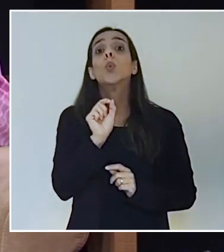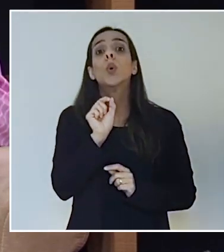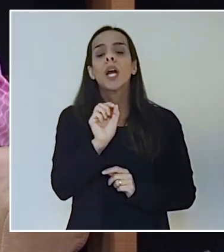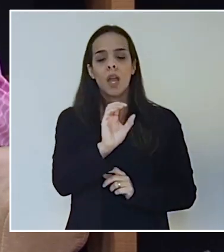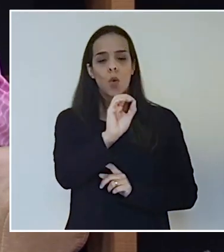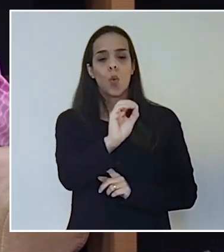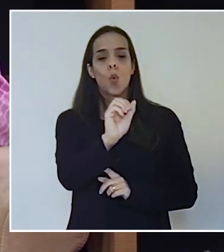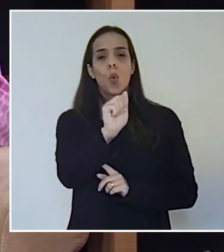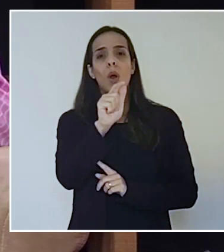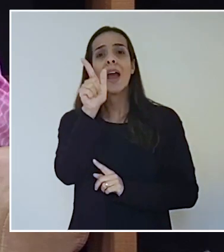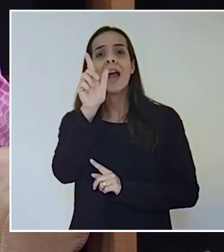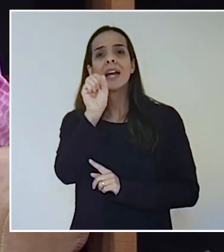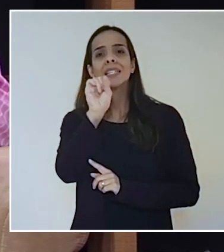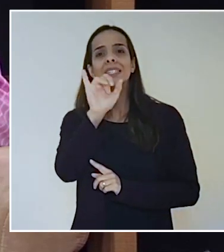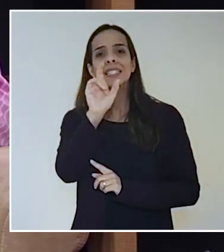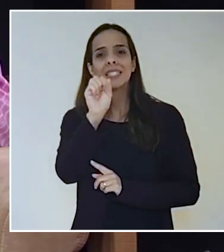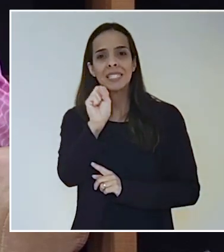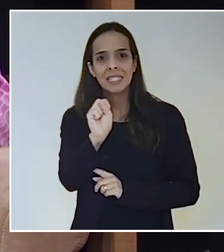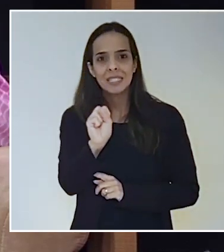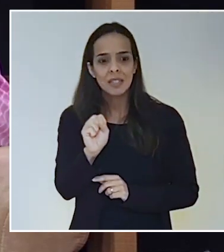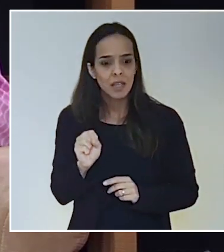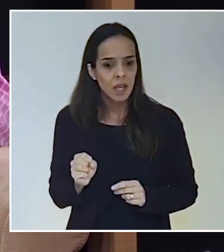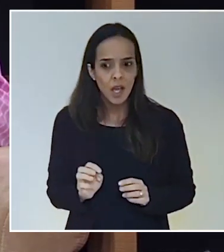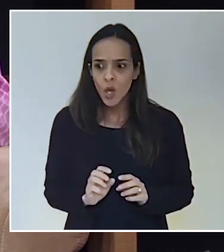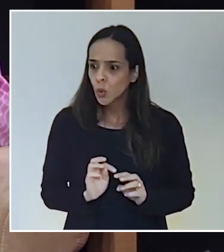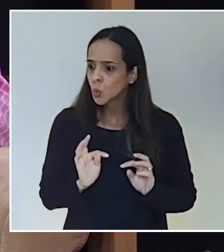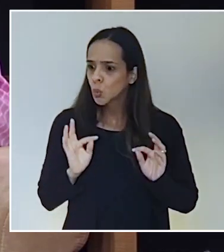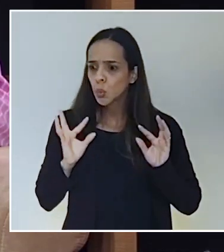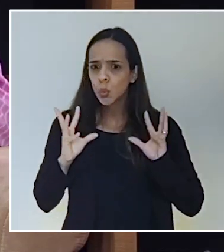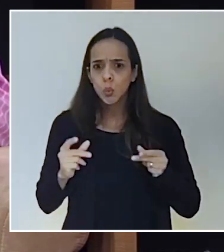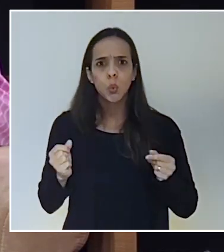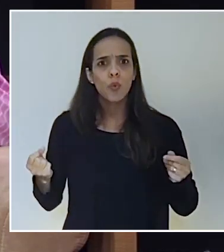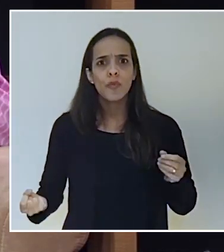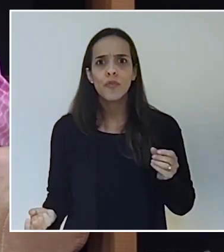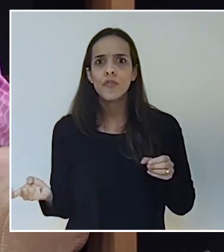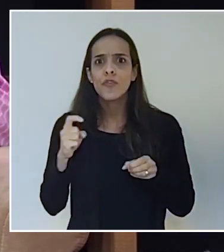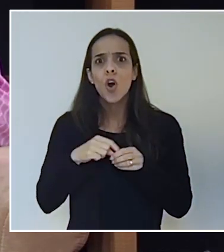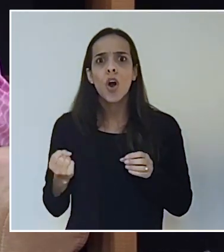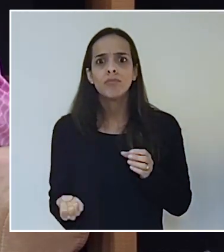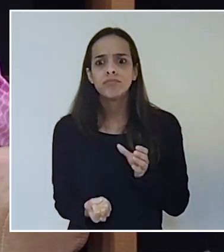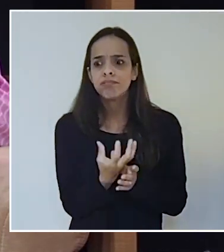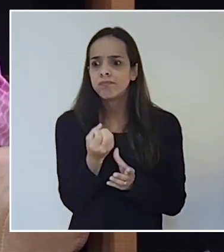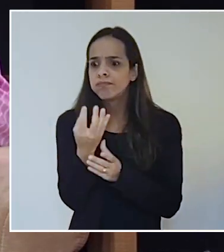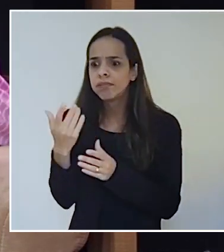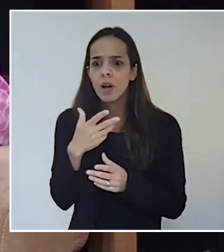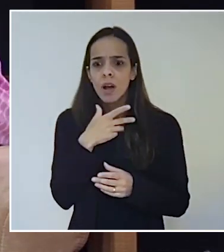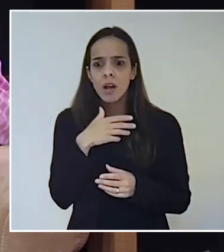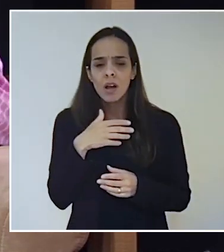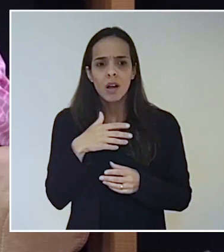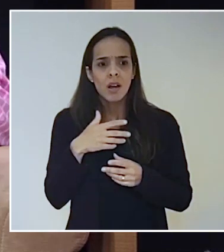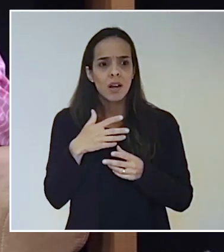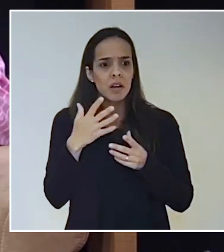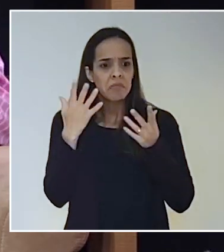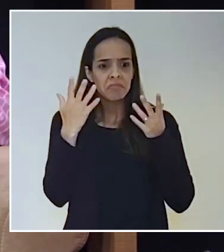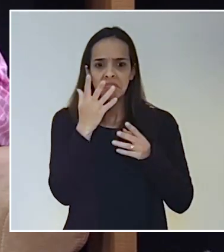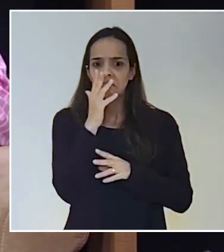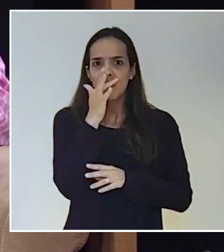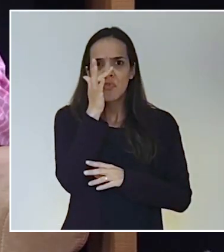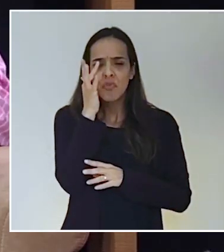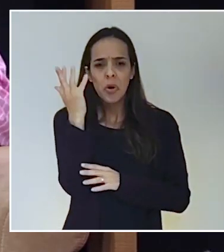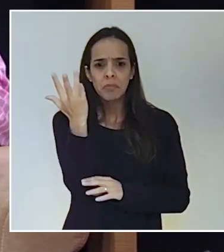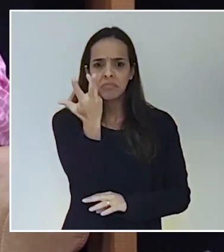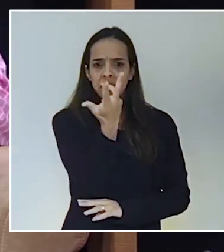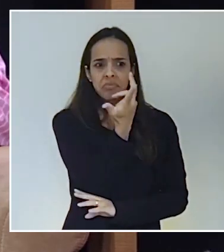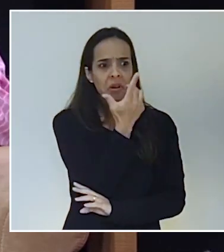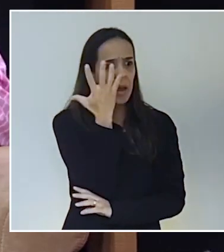tudo volta a florescer, a frutificar, a ficar bonito. Talvez a sua